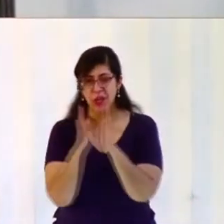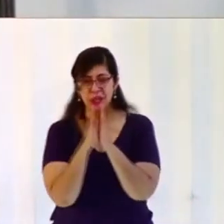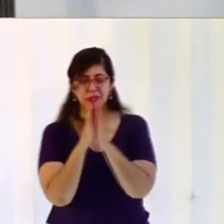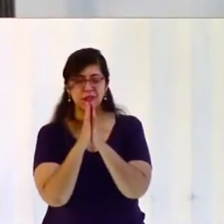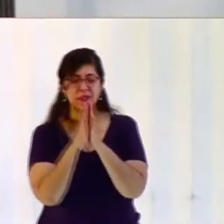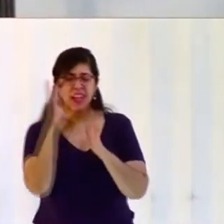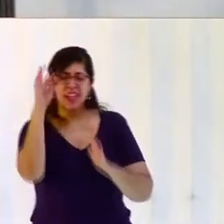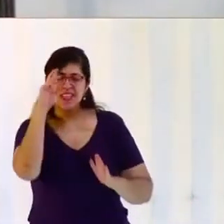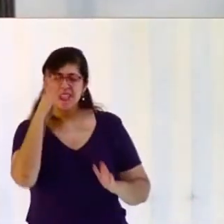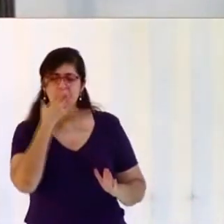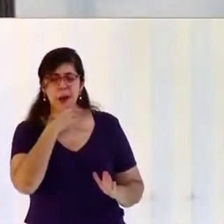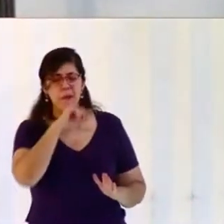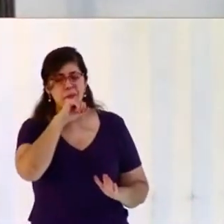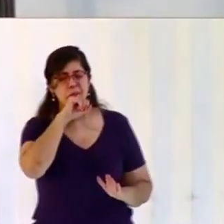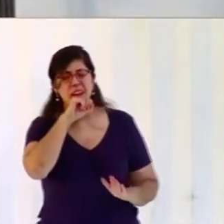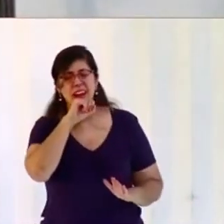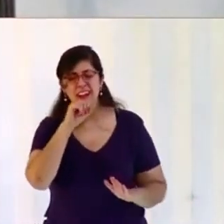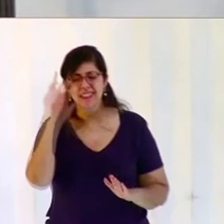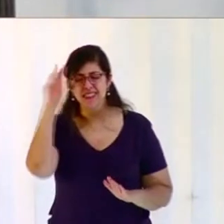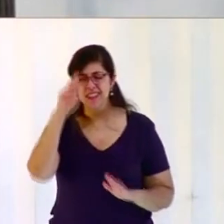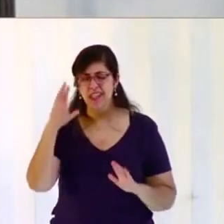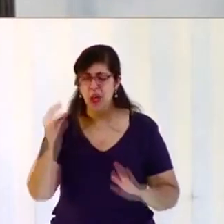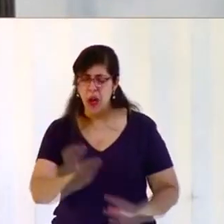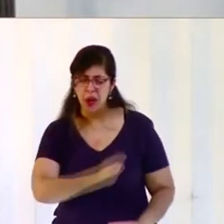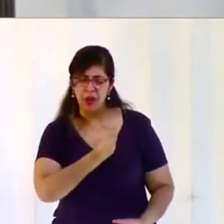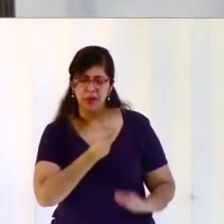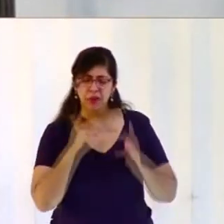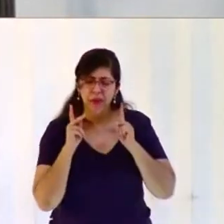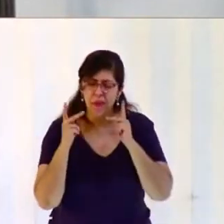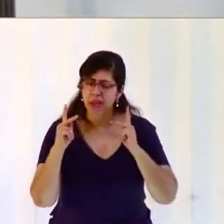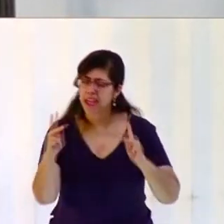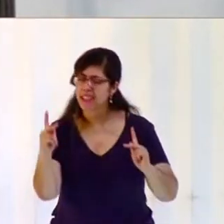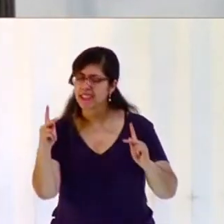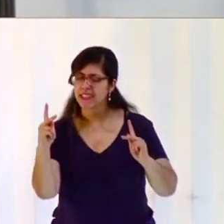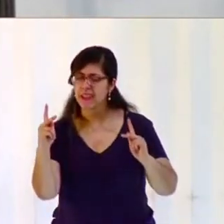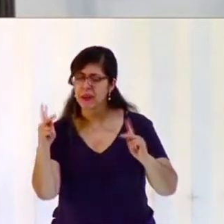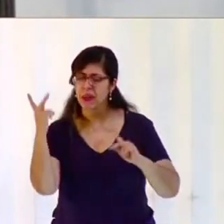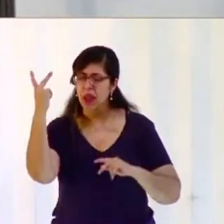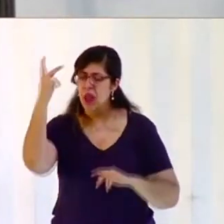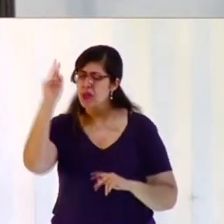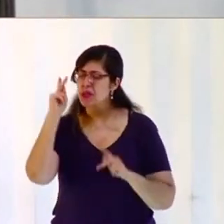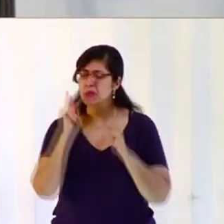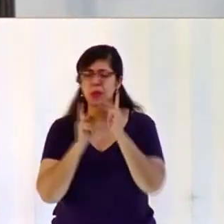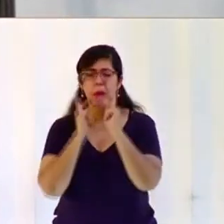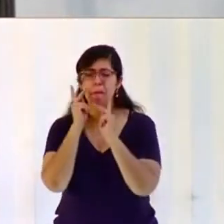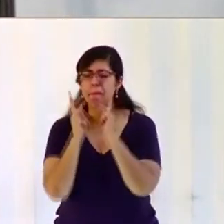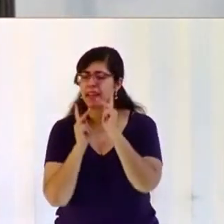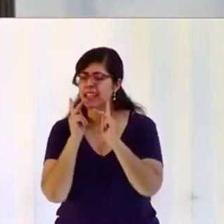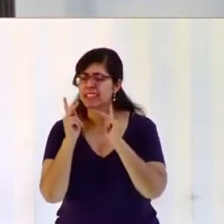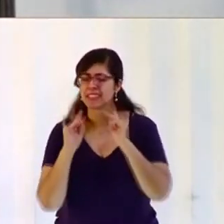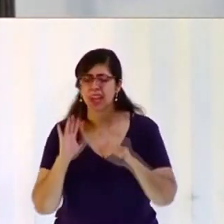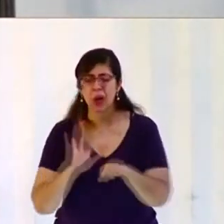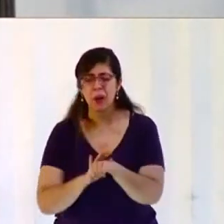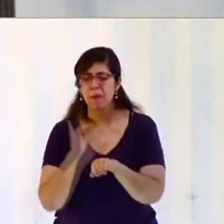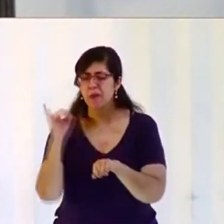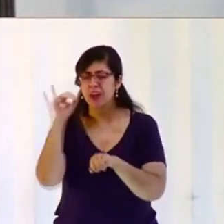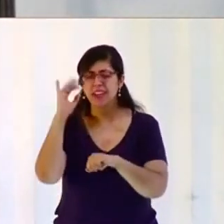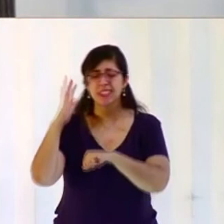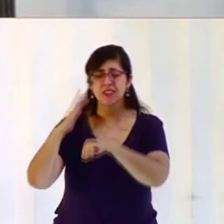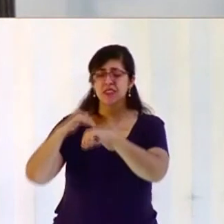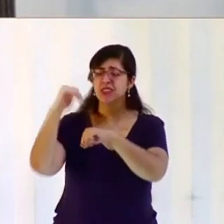Deus, com a Tua palavra para viver, com a Tua palavra que mostra um momento importante, o chamado